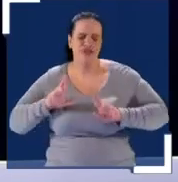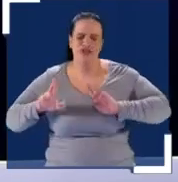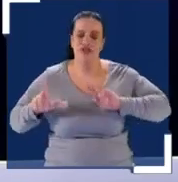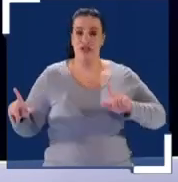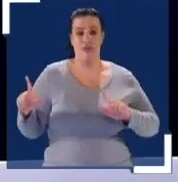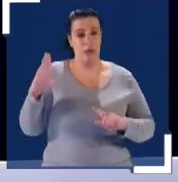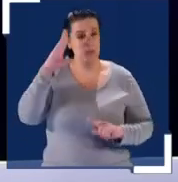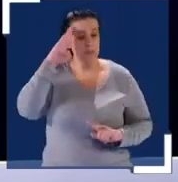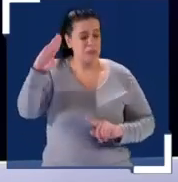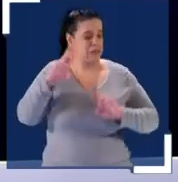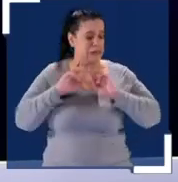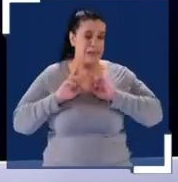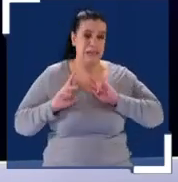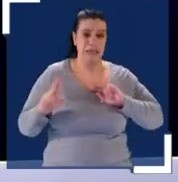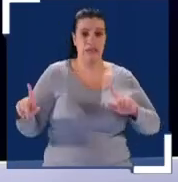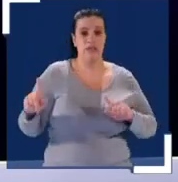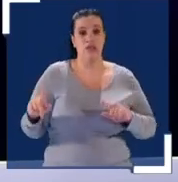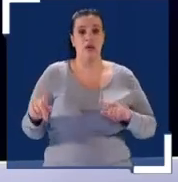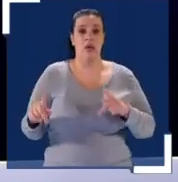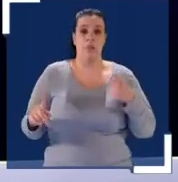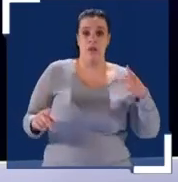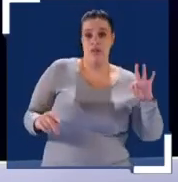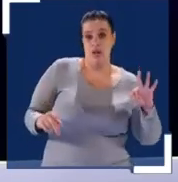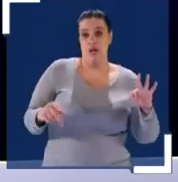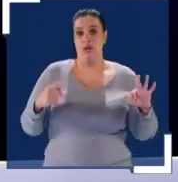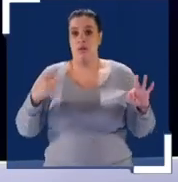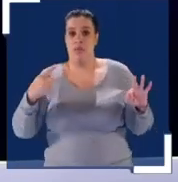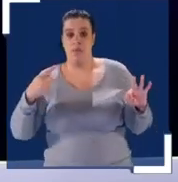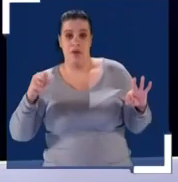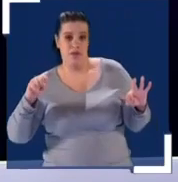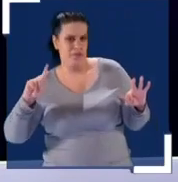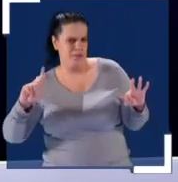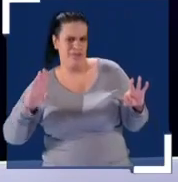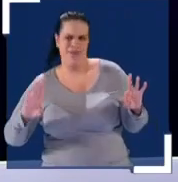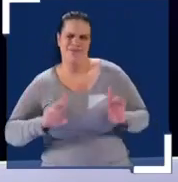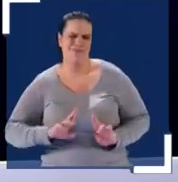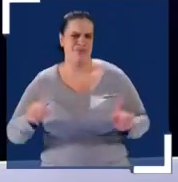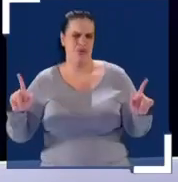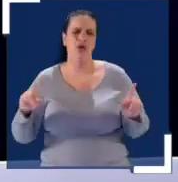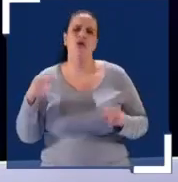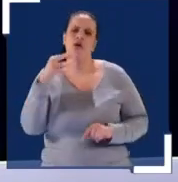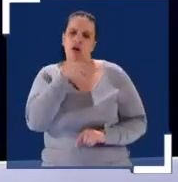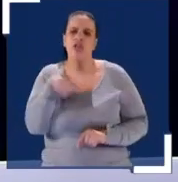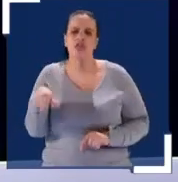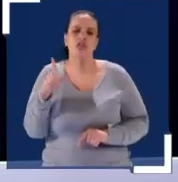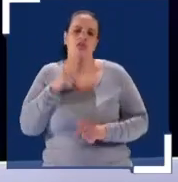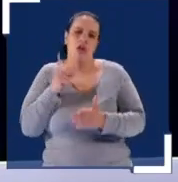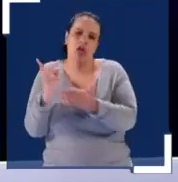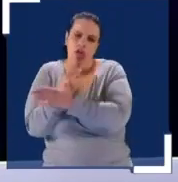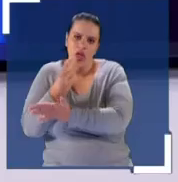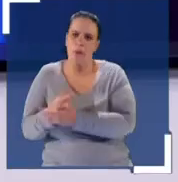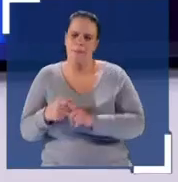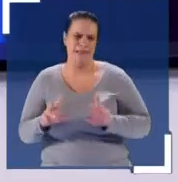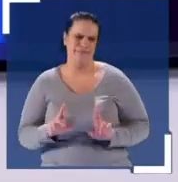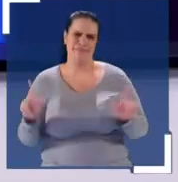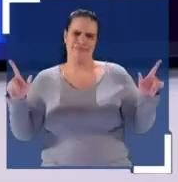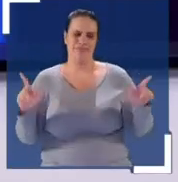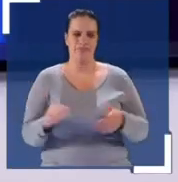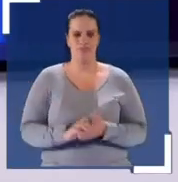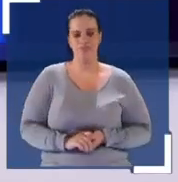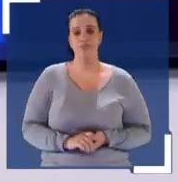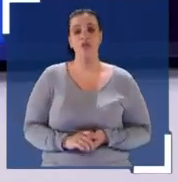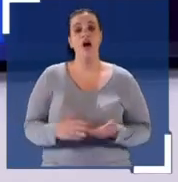uma abissal diferença entre PT e PSDB, ainda que o PSDB possa ter cometido os seus equívocos. Nós estamos no bloco